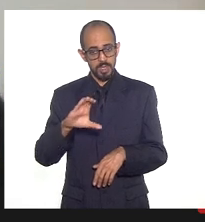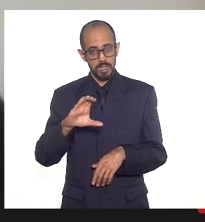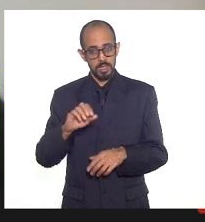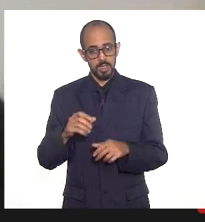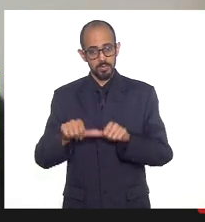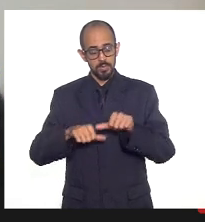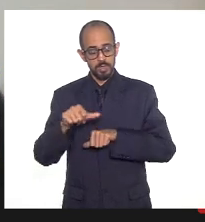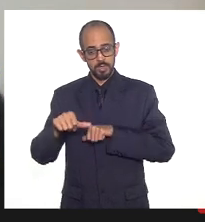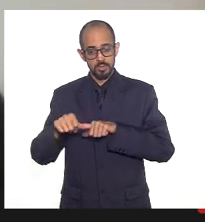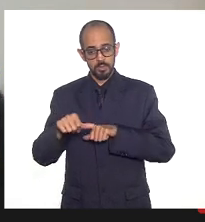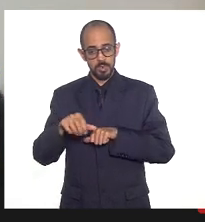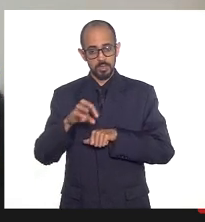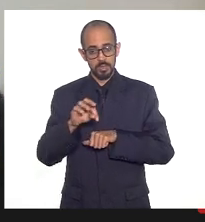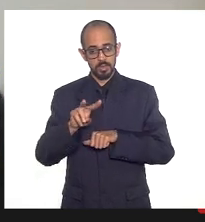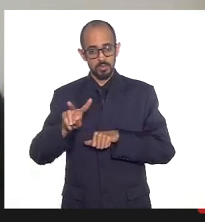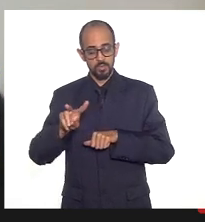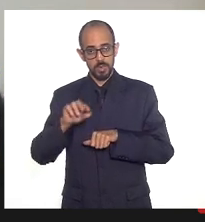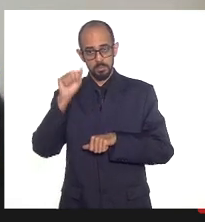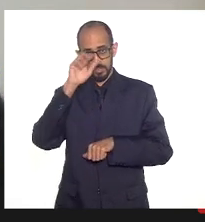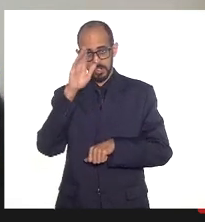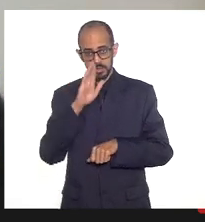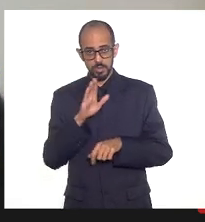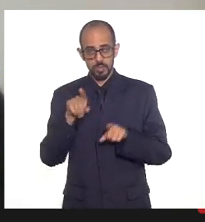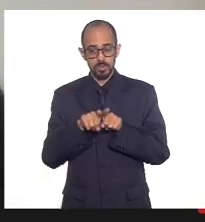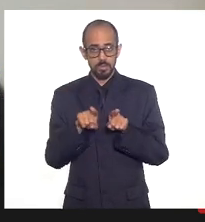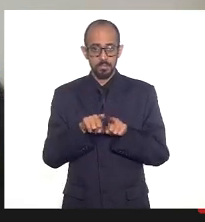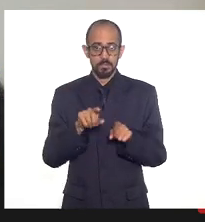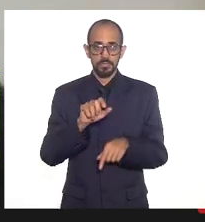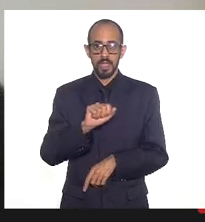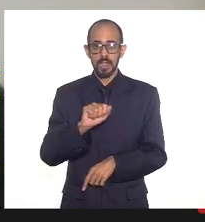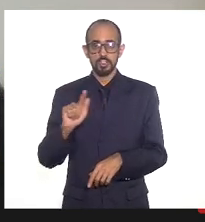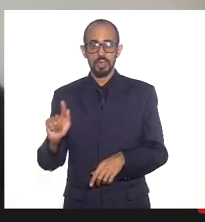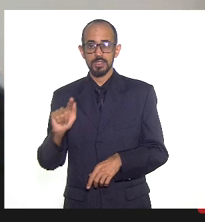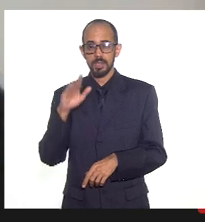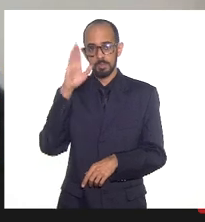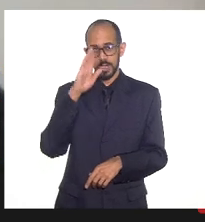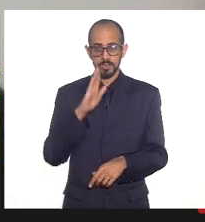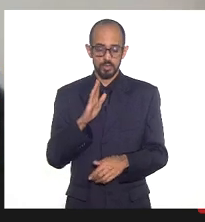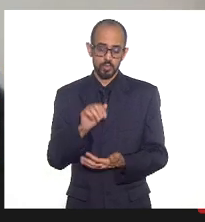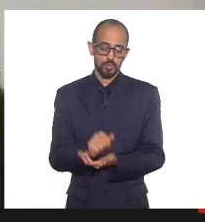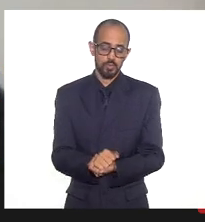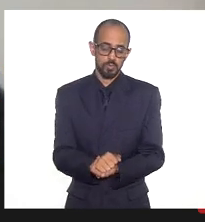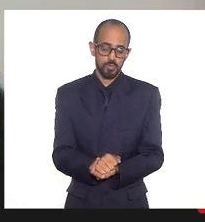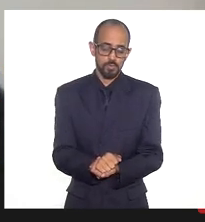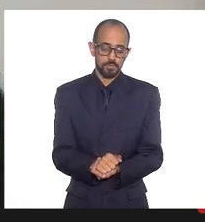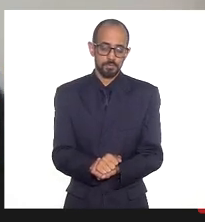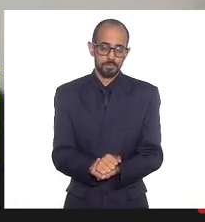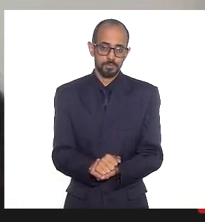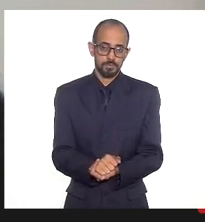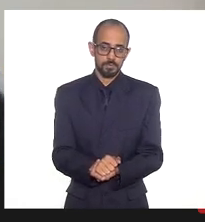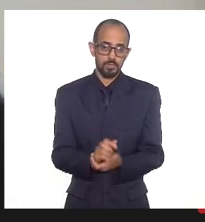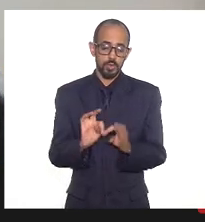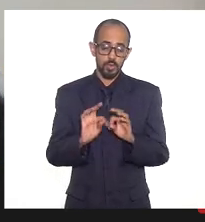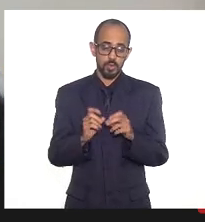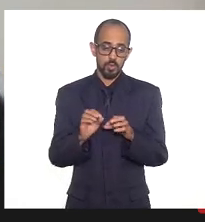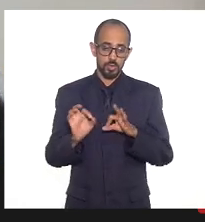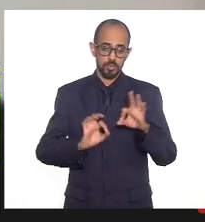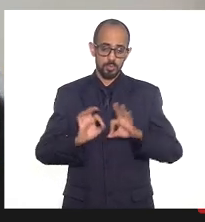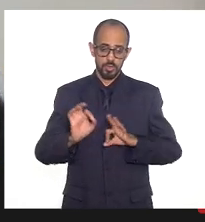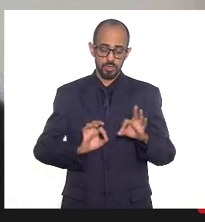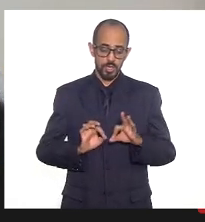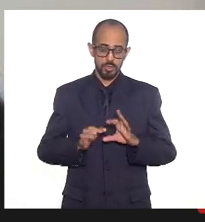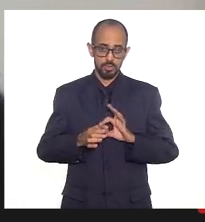a Rádio MEC, a Agência Brasil, que é onde eu trabalho atualmente. E enfim, tudo esse projeto, né, de